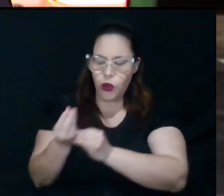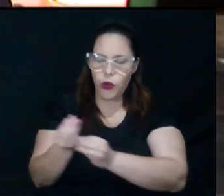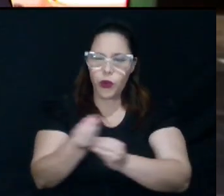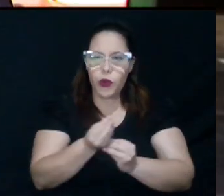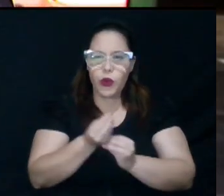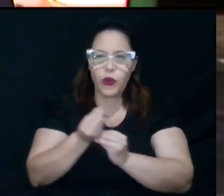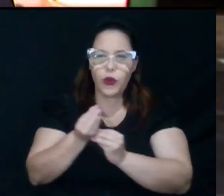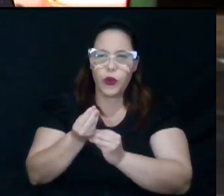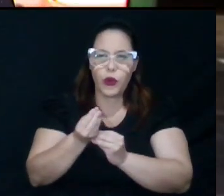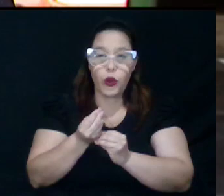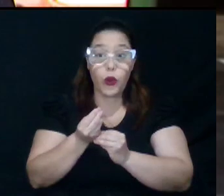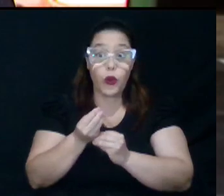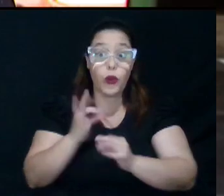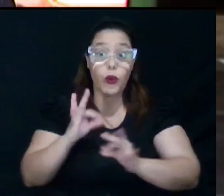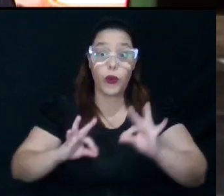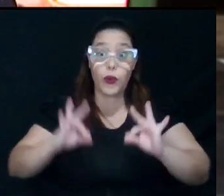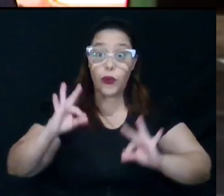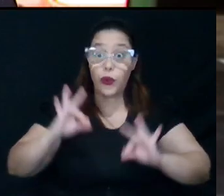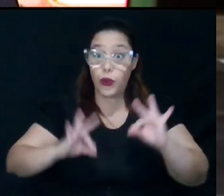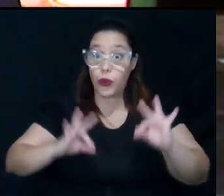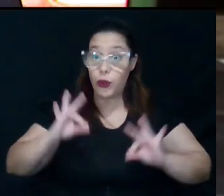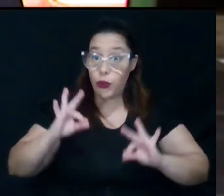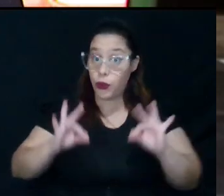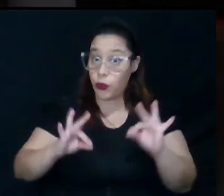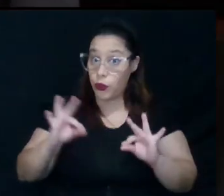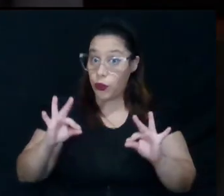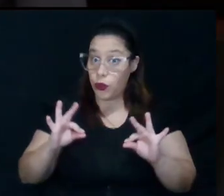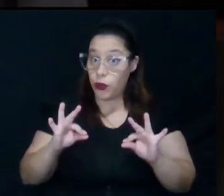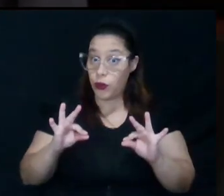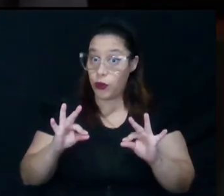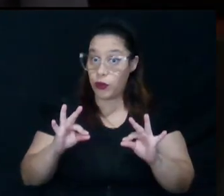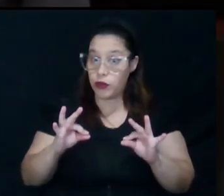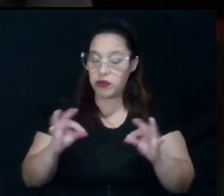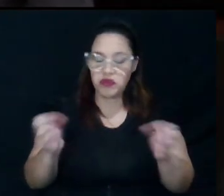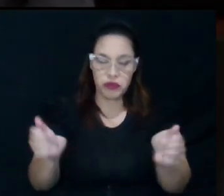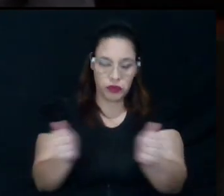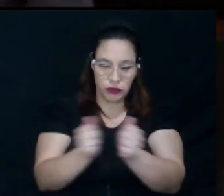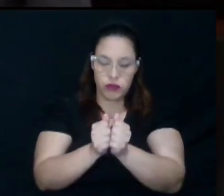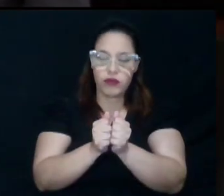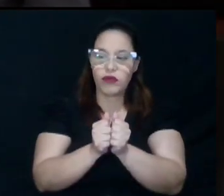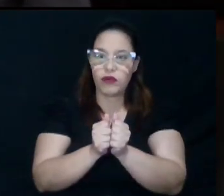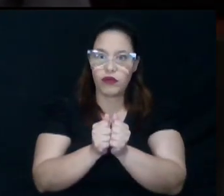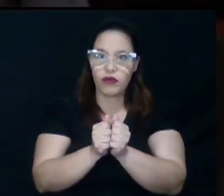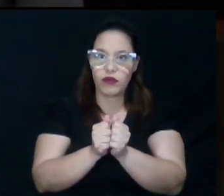né? Então a gente juntou essas coisas.